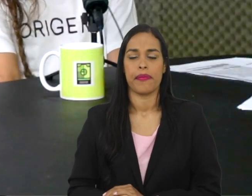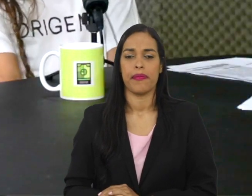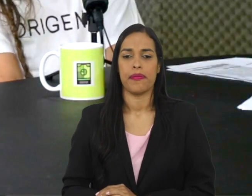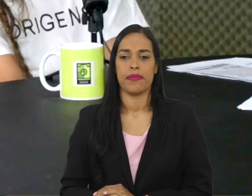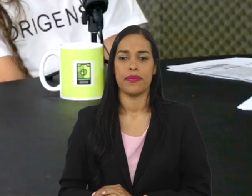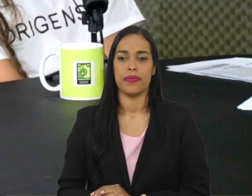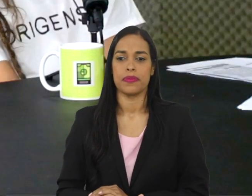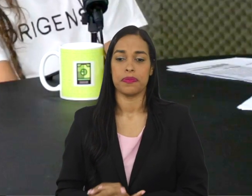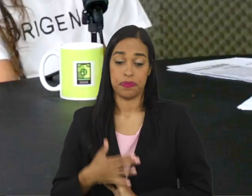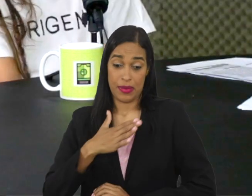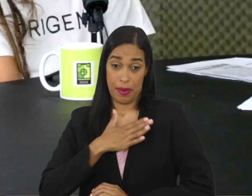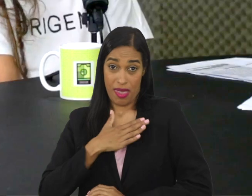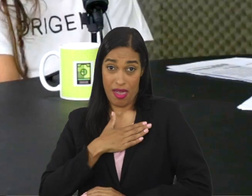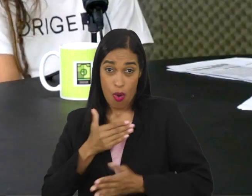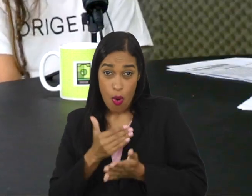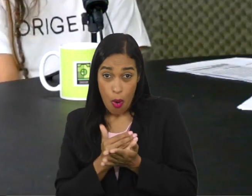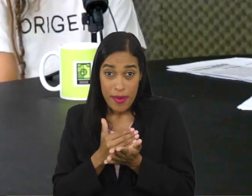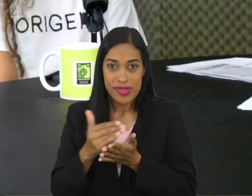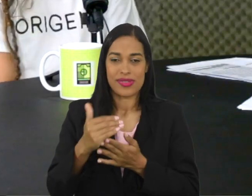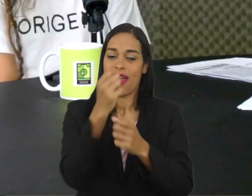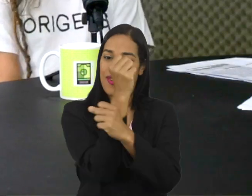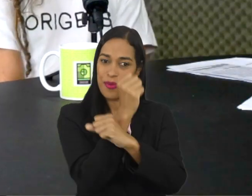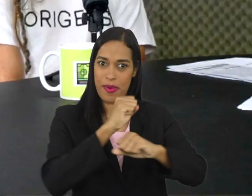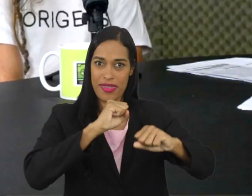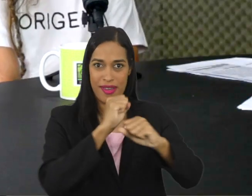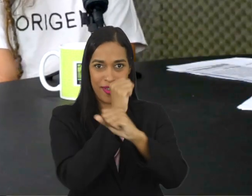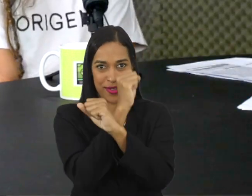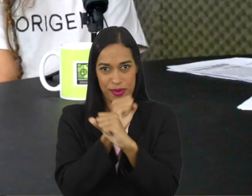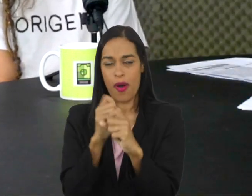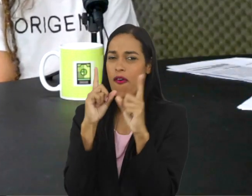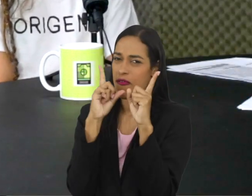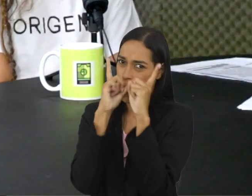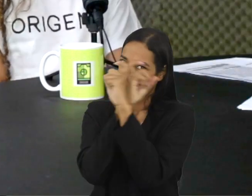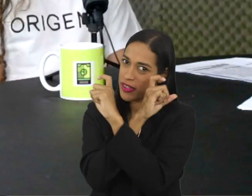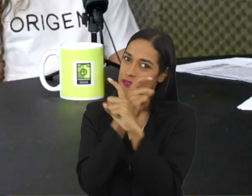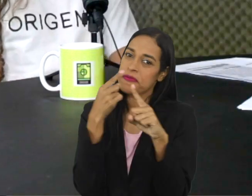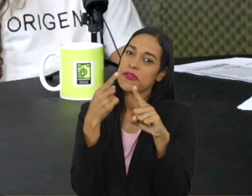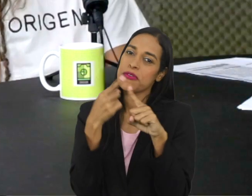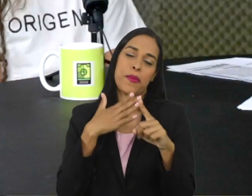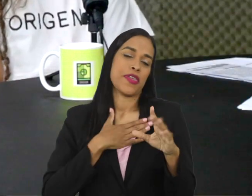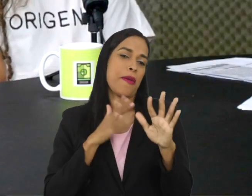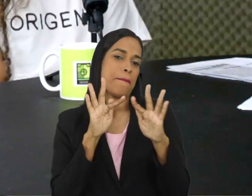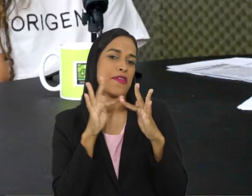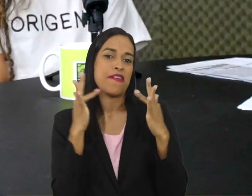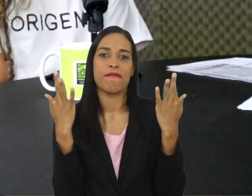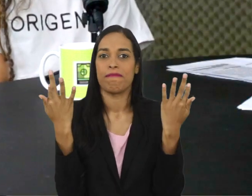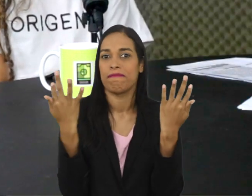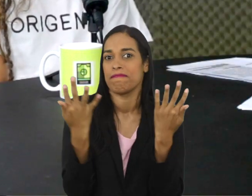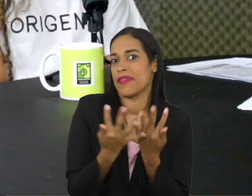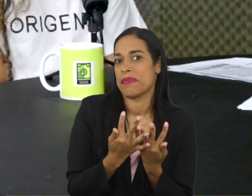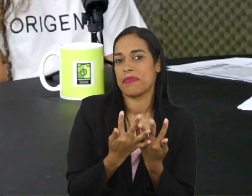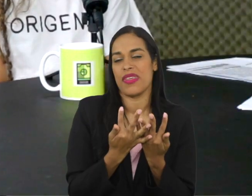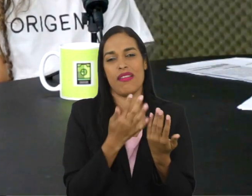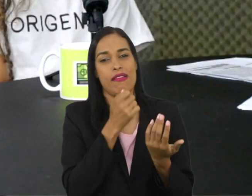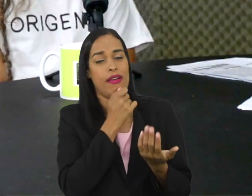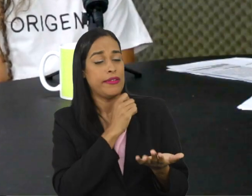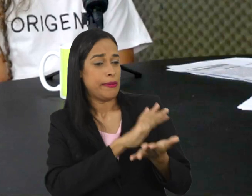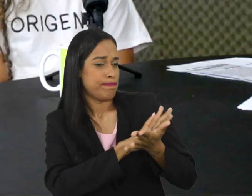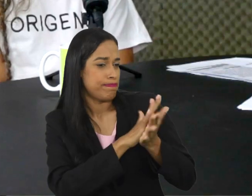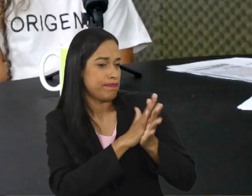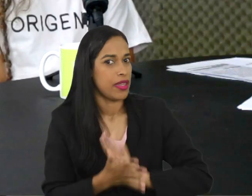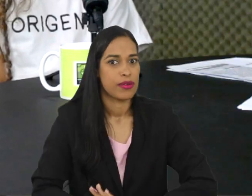E para eu entrar no maracatu foi muito difícil também, porque minha família é